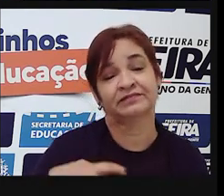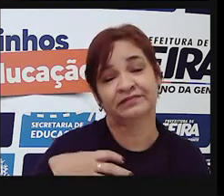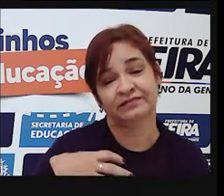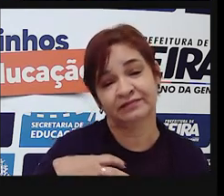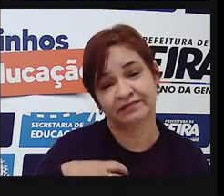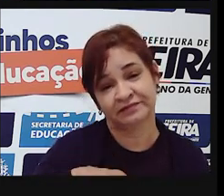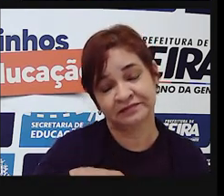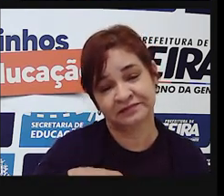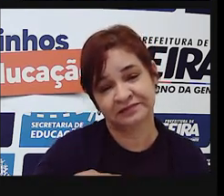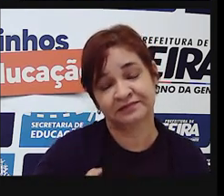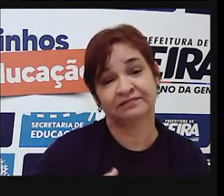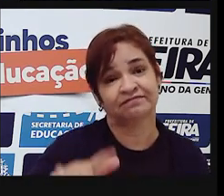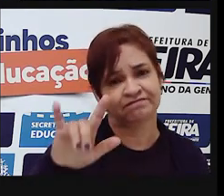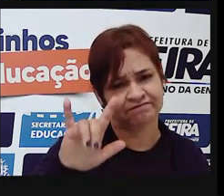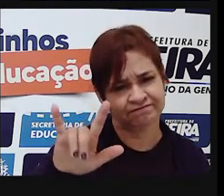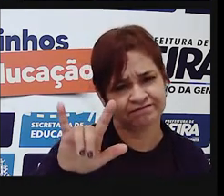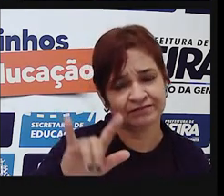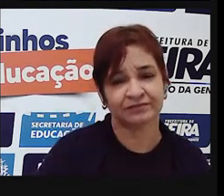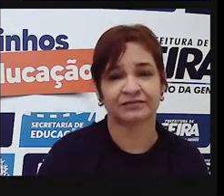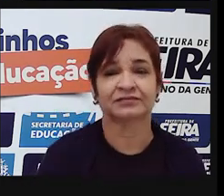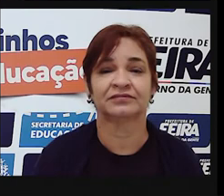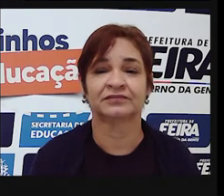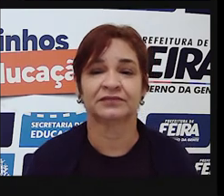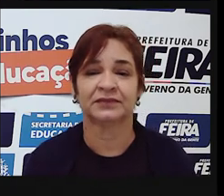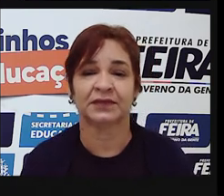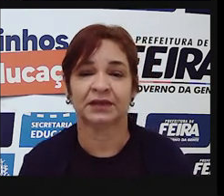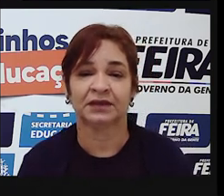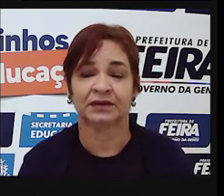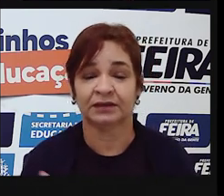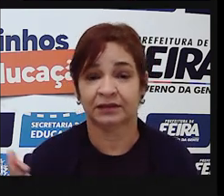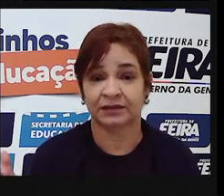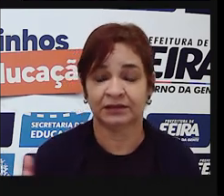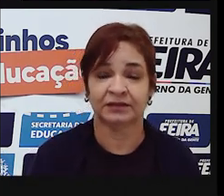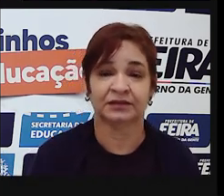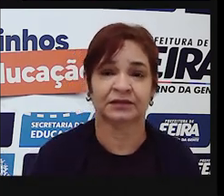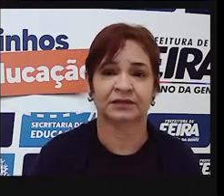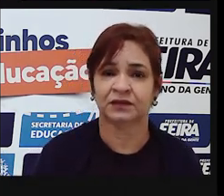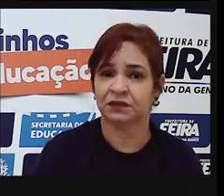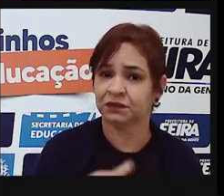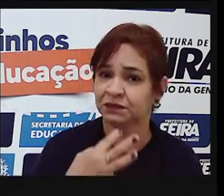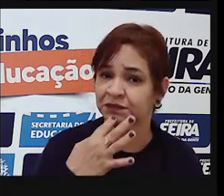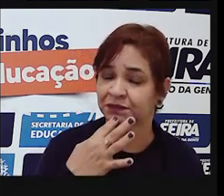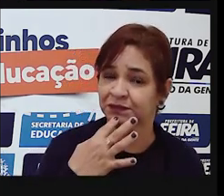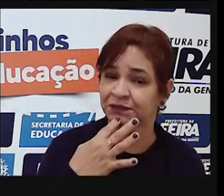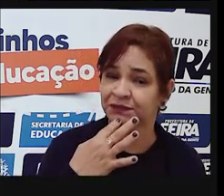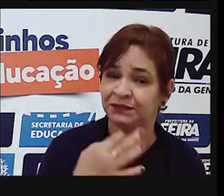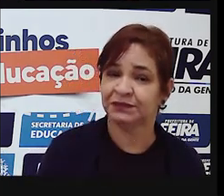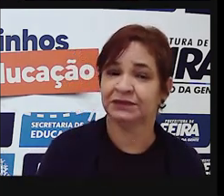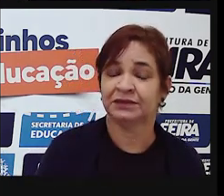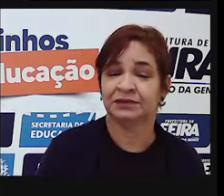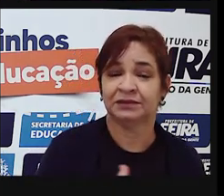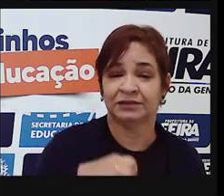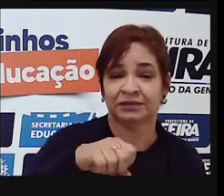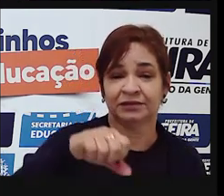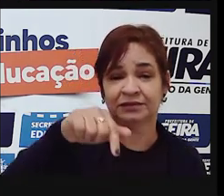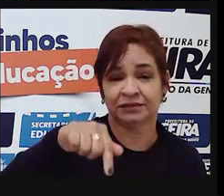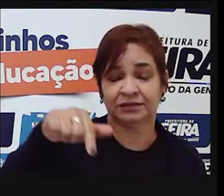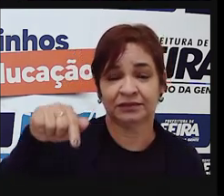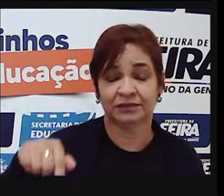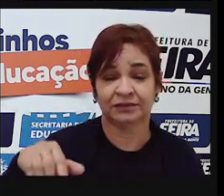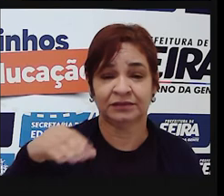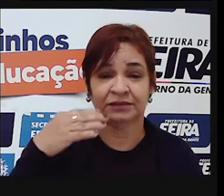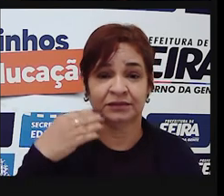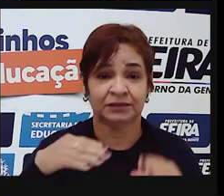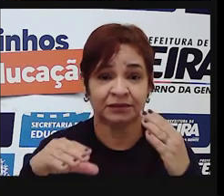nacional. Pitty, Priscila Novaes Leone, nasceu em 1977 e é cantora e